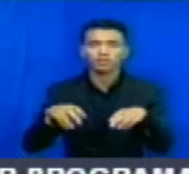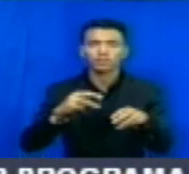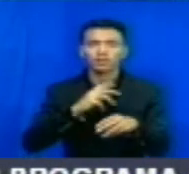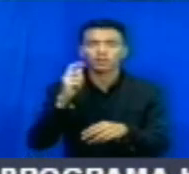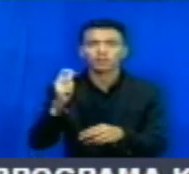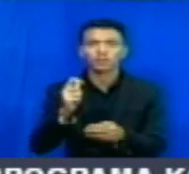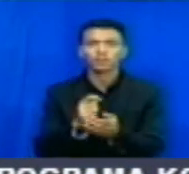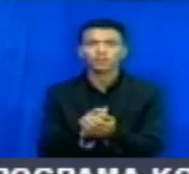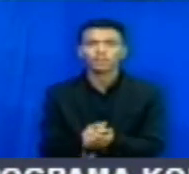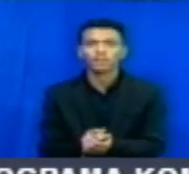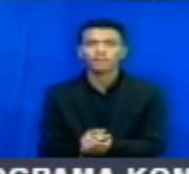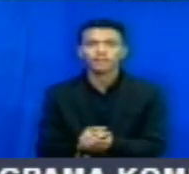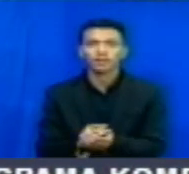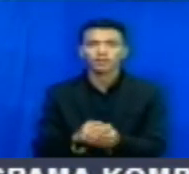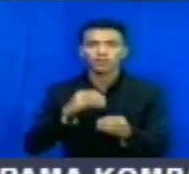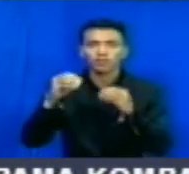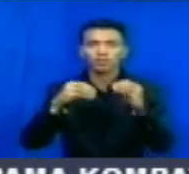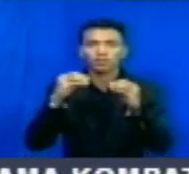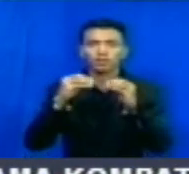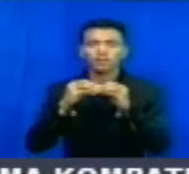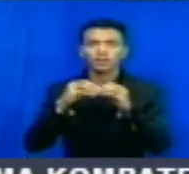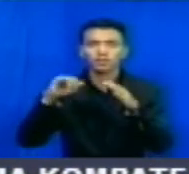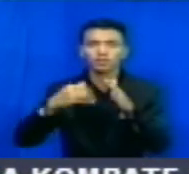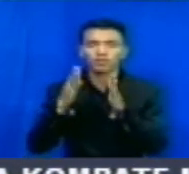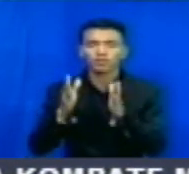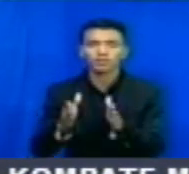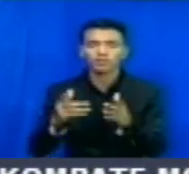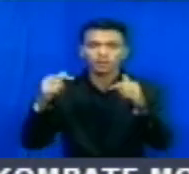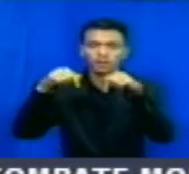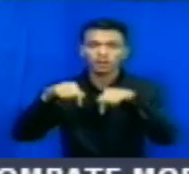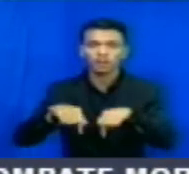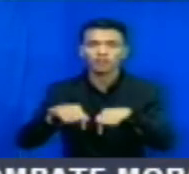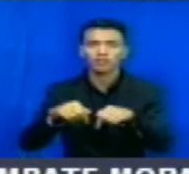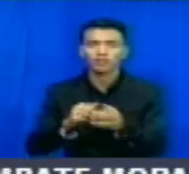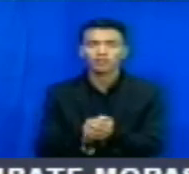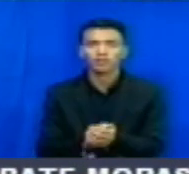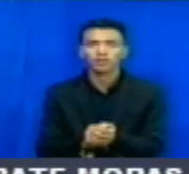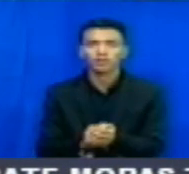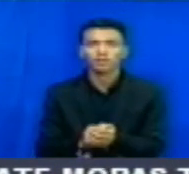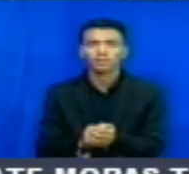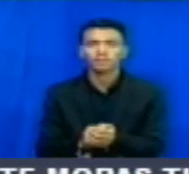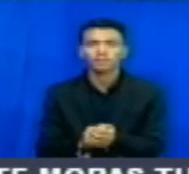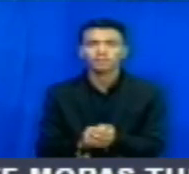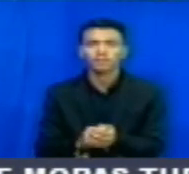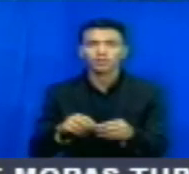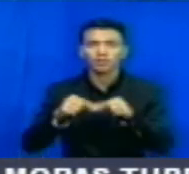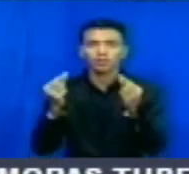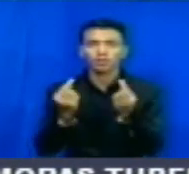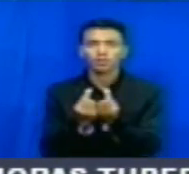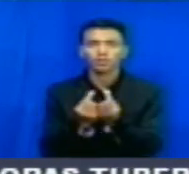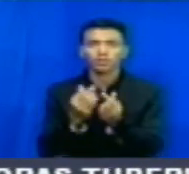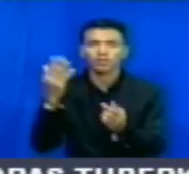leva a sessão, quando o colega jornalista me veio destacar para o Maire, também da Maria até teve reforço na equipa e